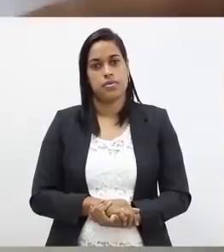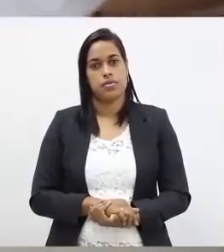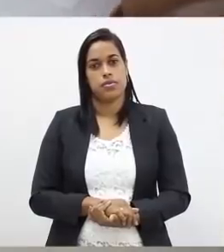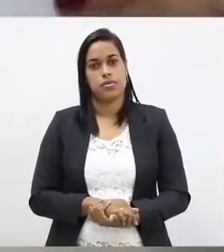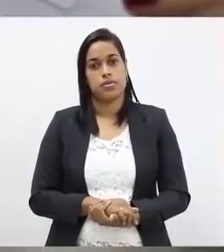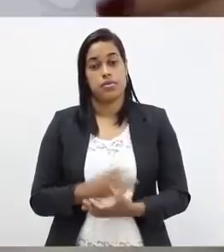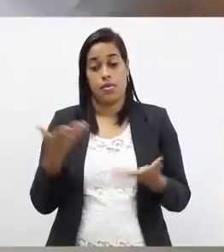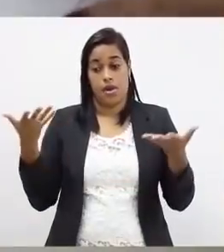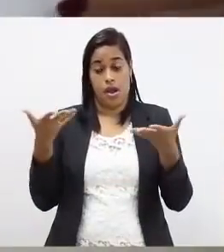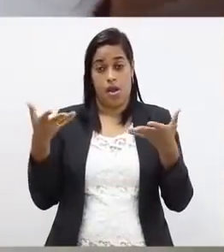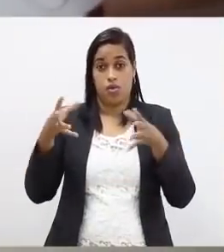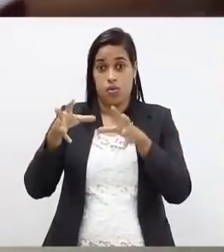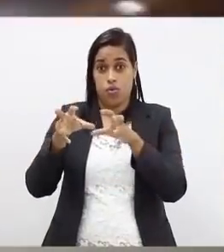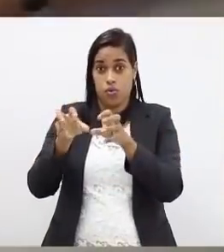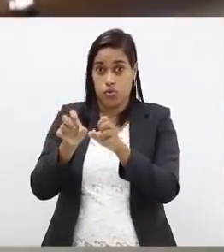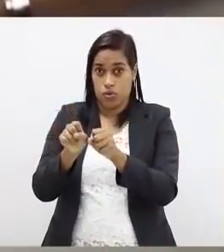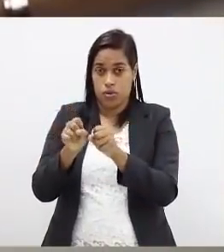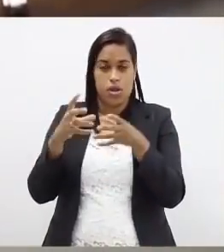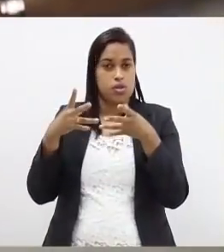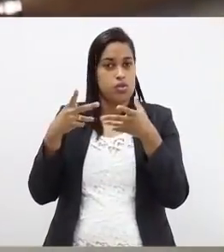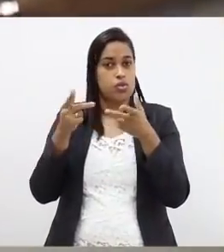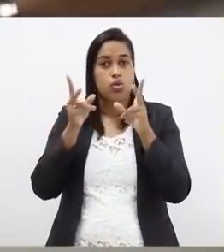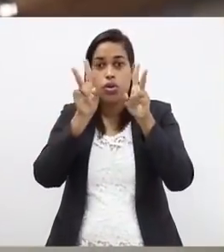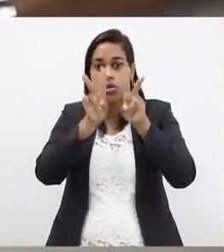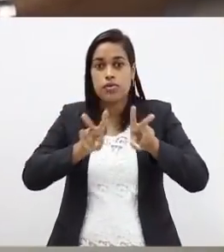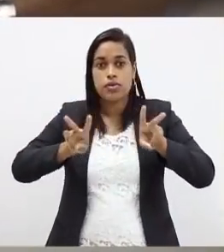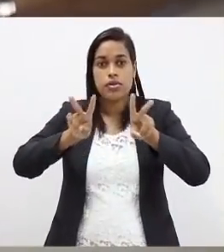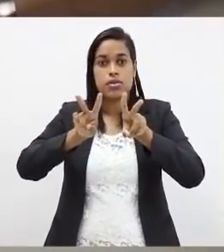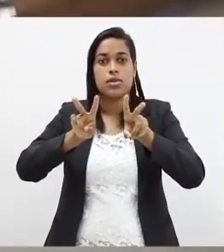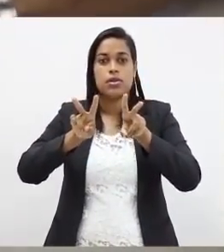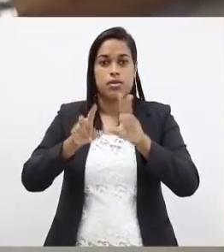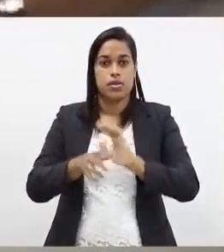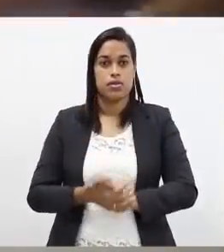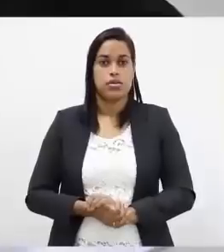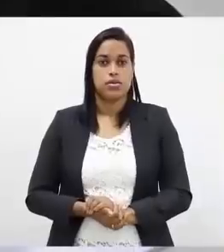Eu agora escureci todas as arestas visíveis da minha peça.